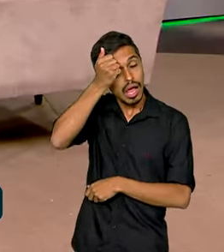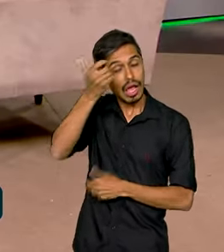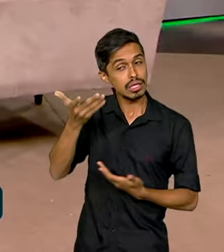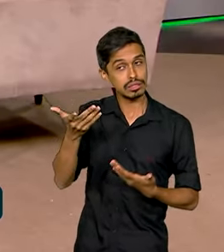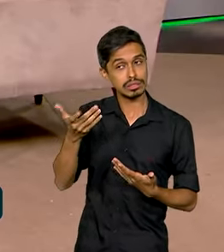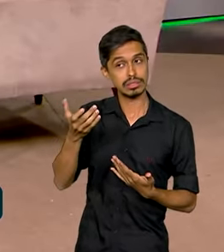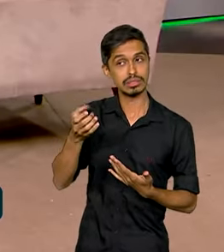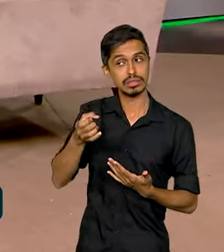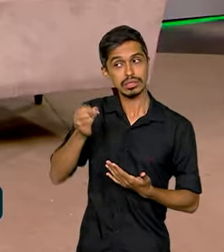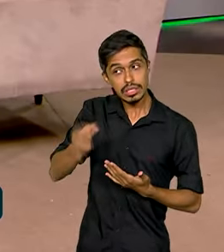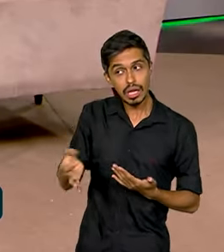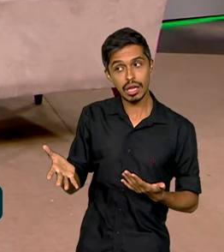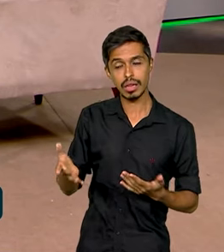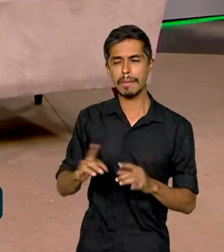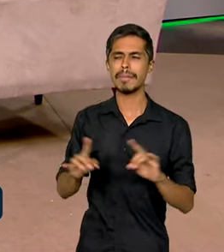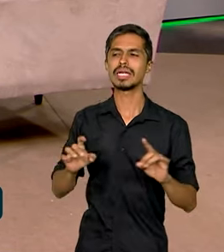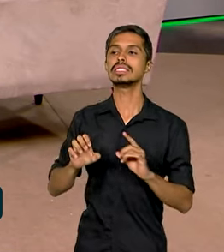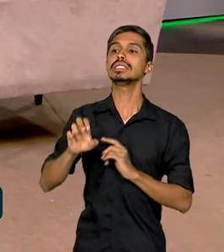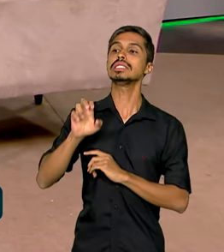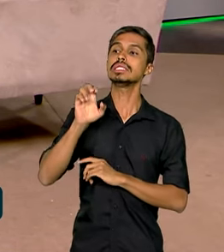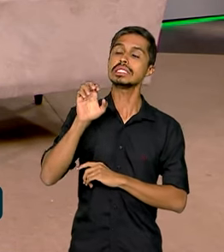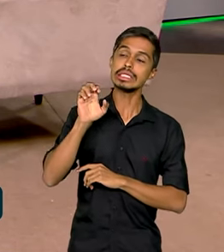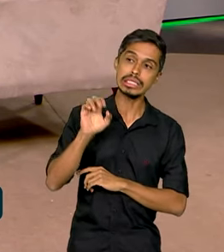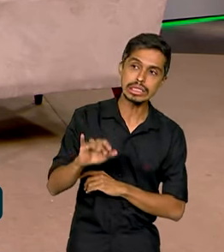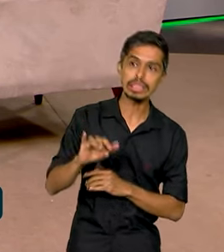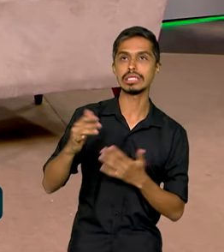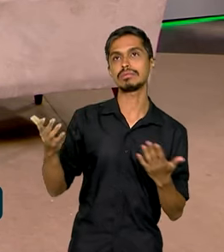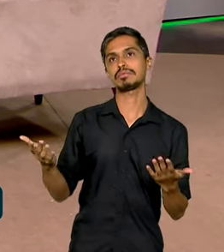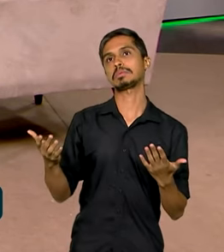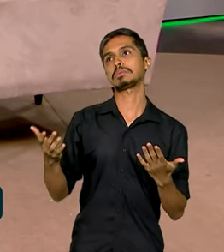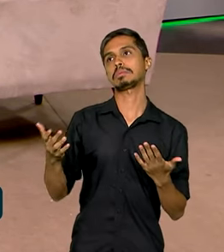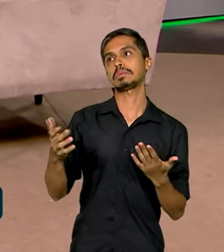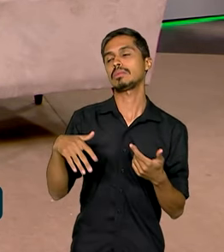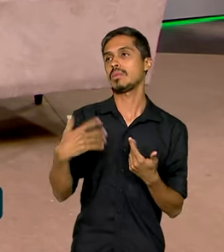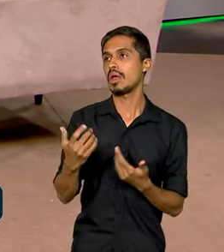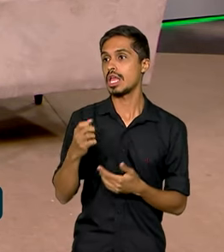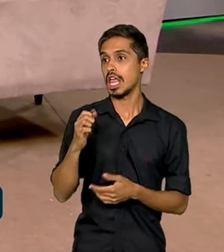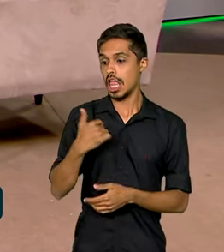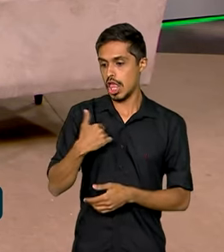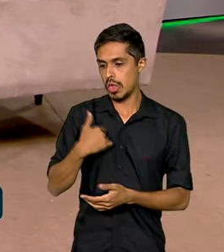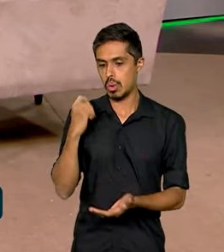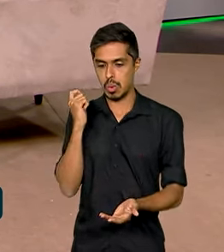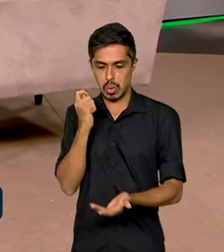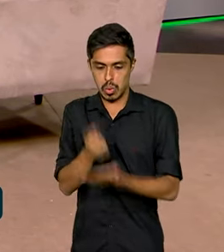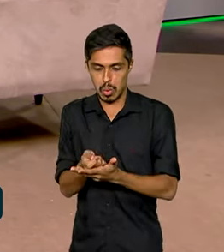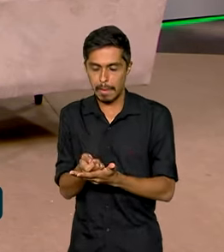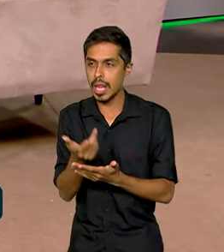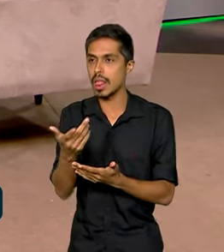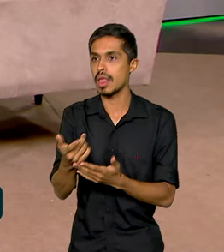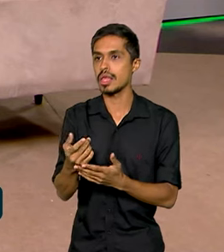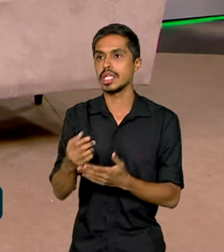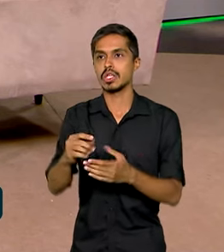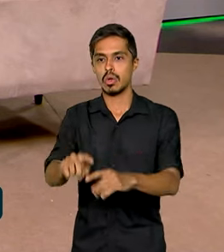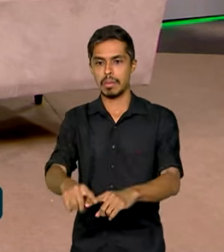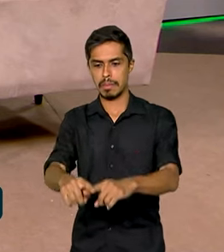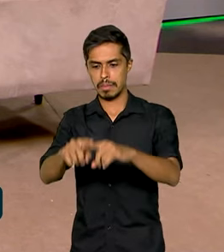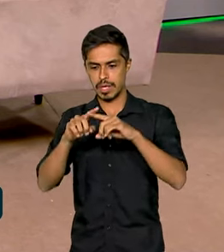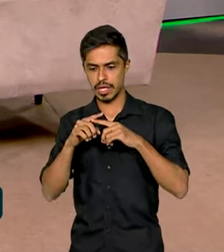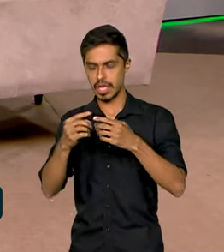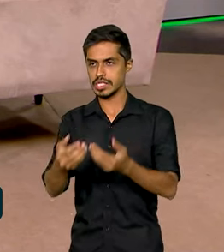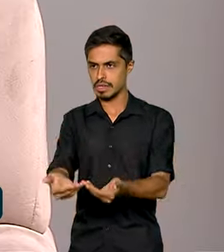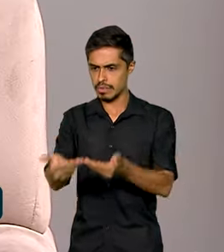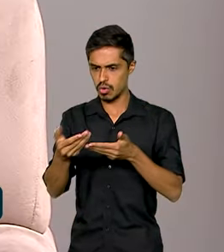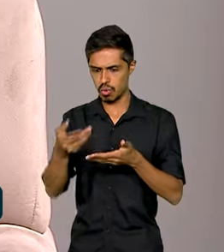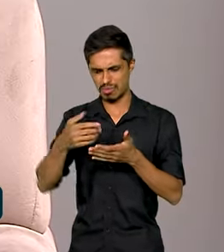mesmo né de ter feito aquela compra mas no caso eh diretor de de eu comprador receber uma mercadoria que está com algum